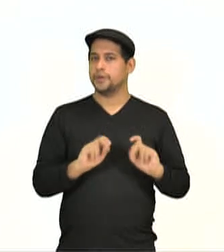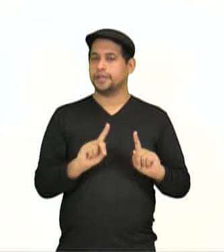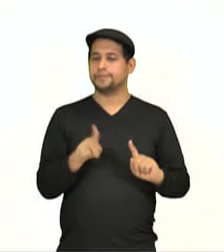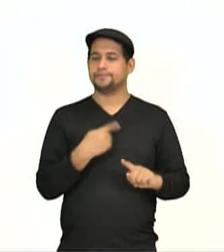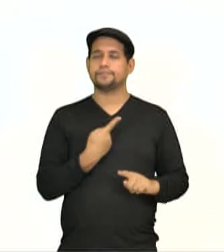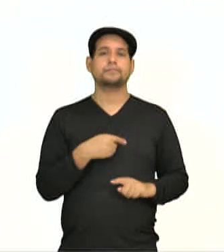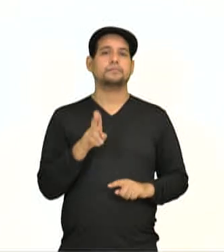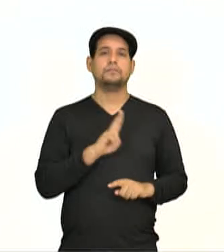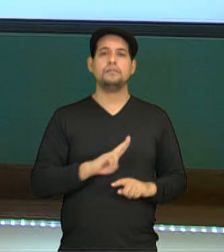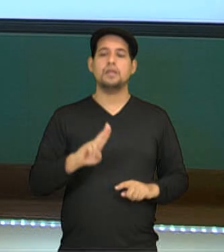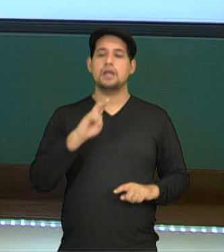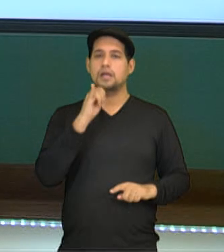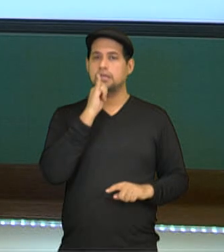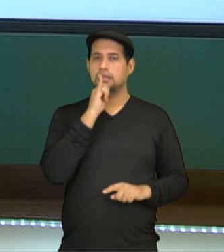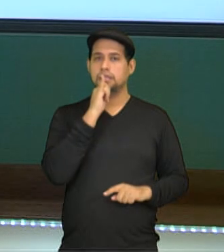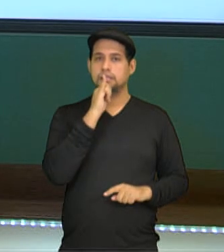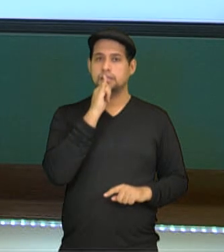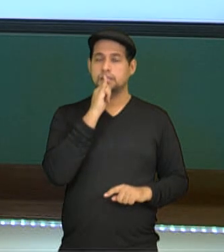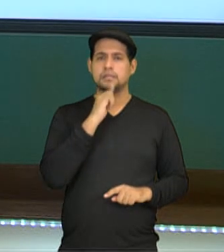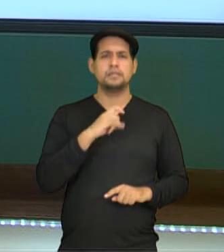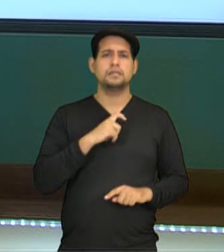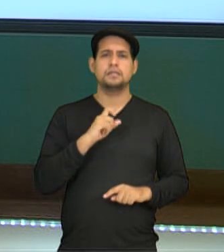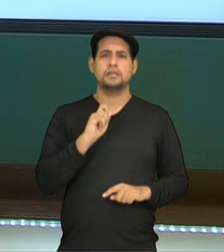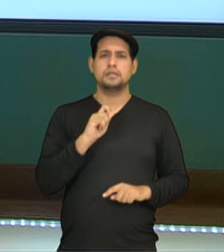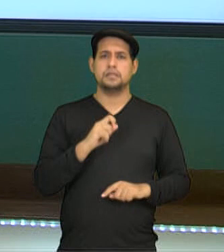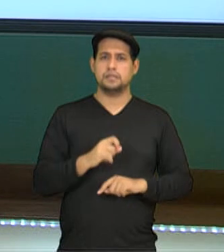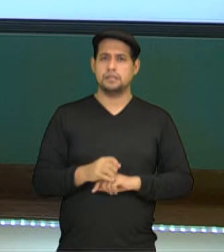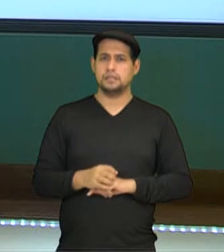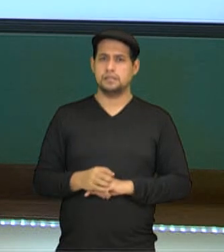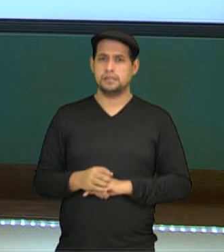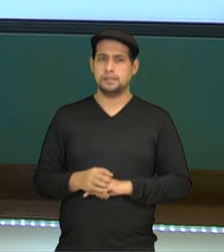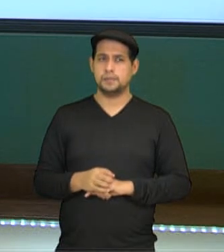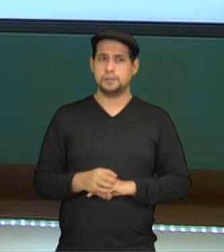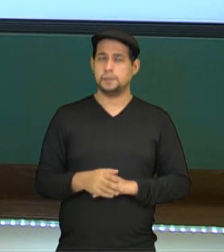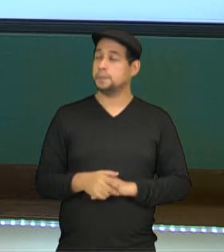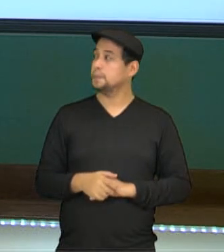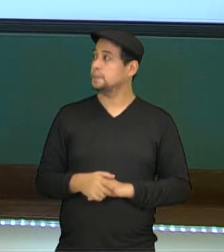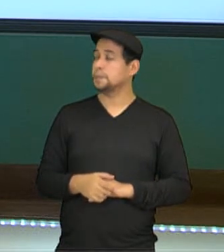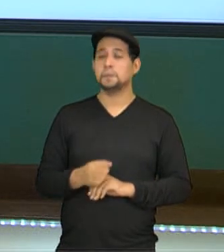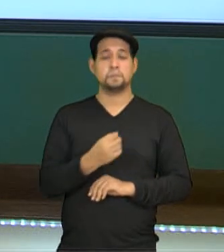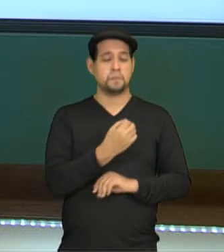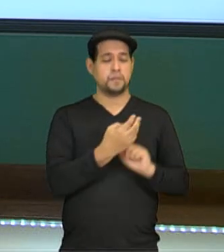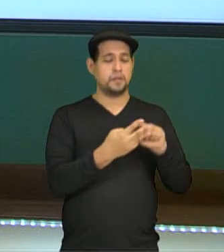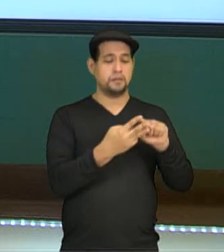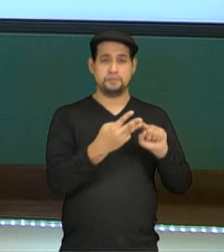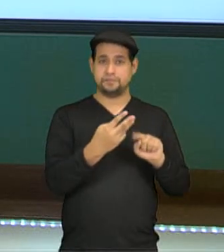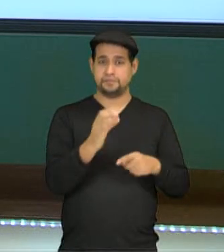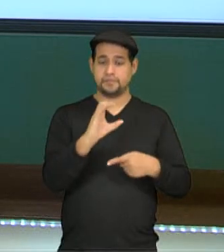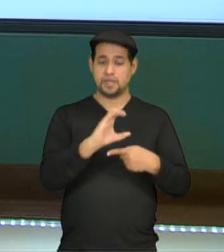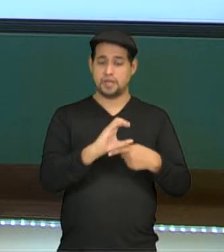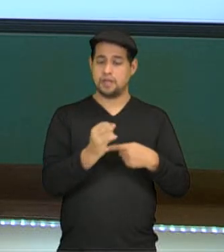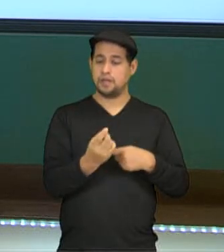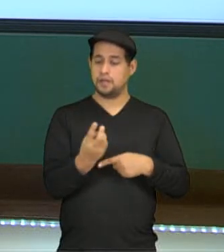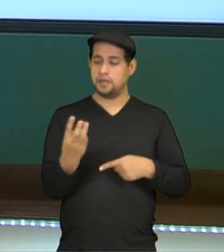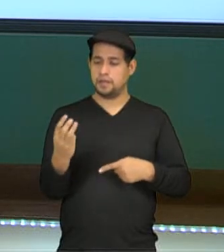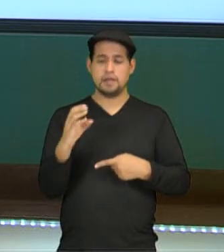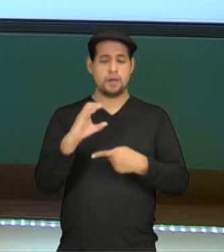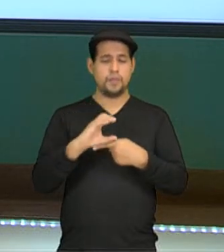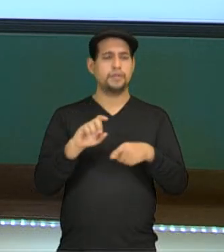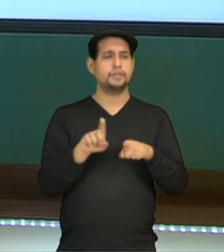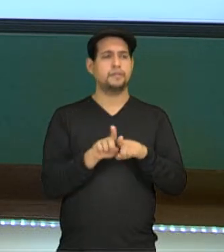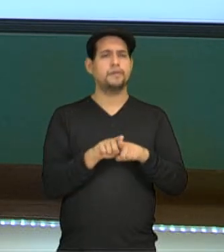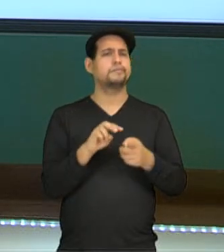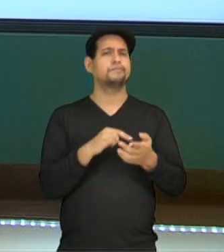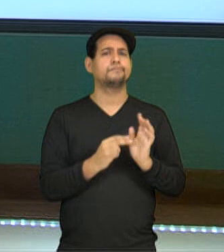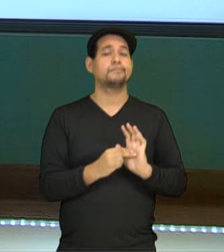vamos pegar aqui mais um exemplo. Temos 1, 2, 3 carbonos, 1, 2, 3 carbonos.